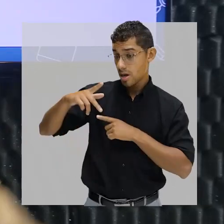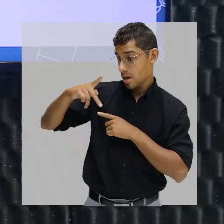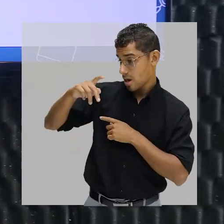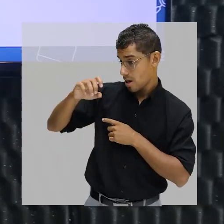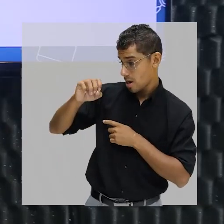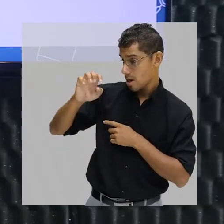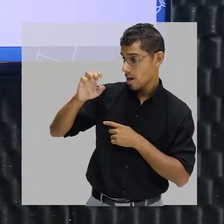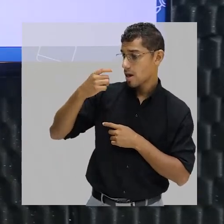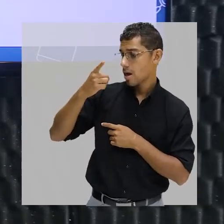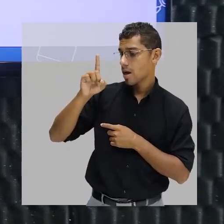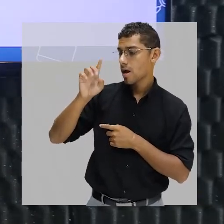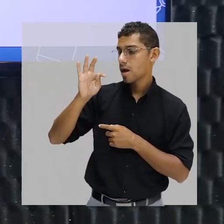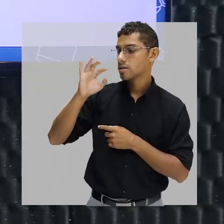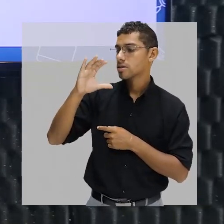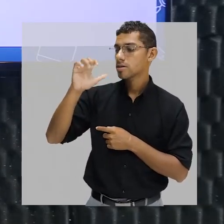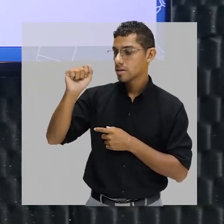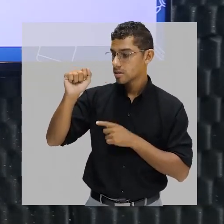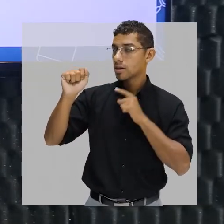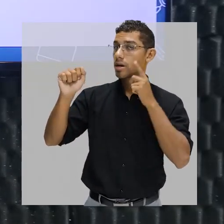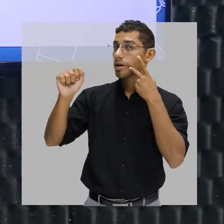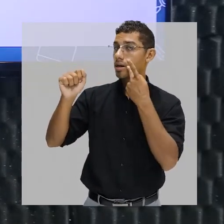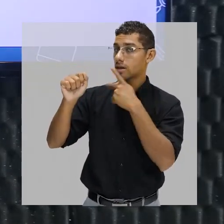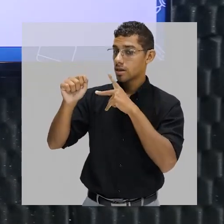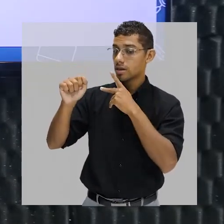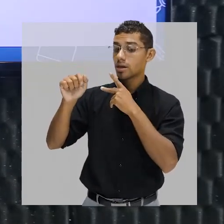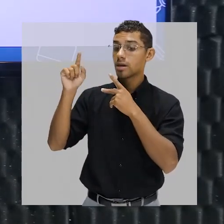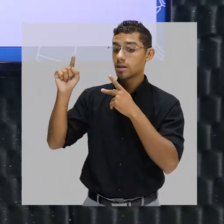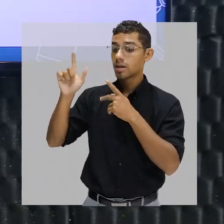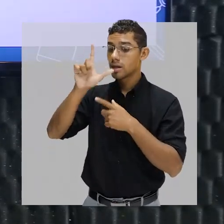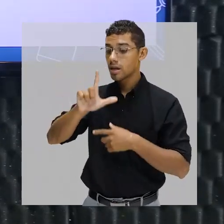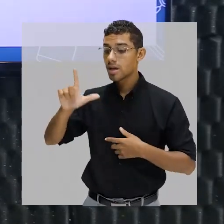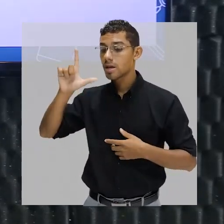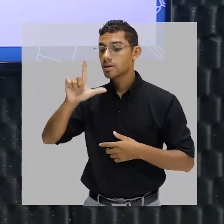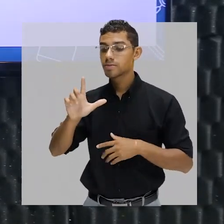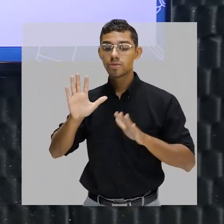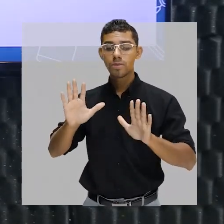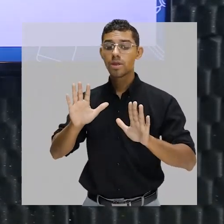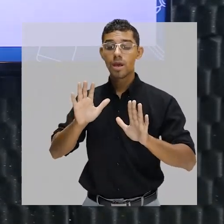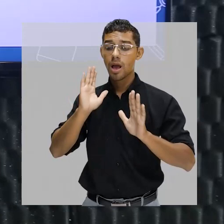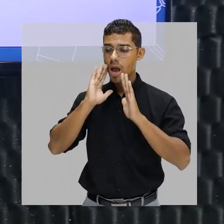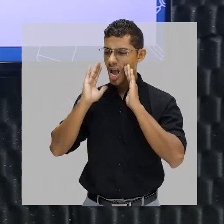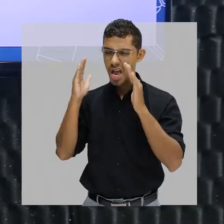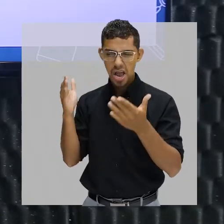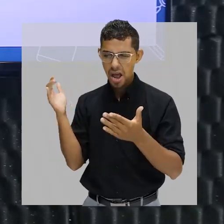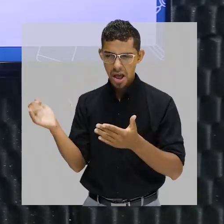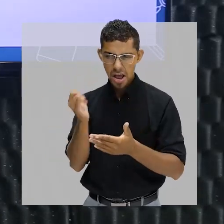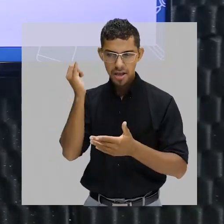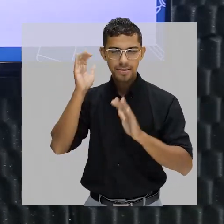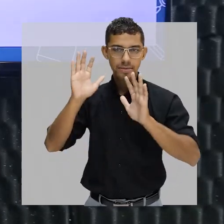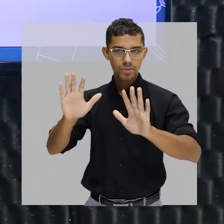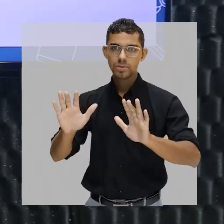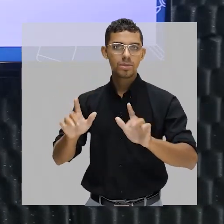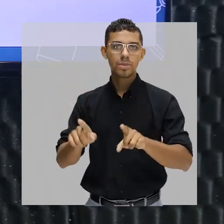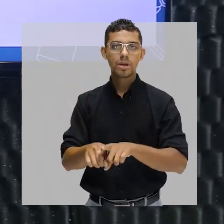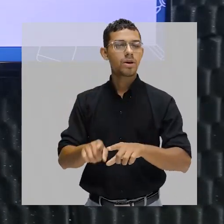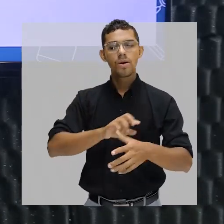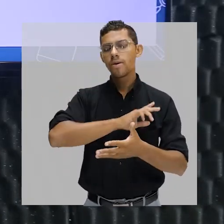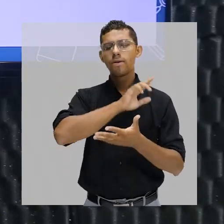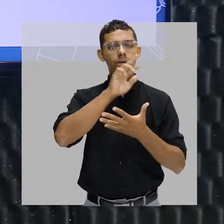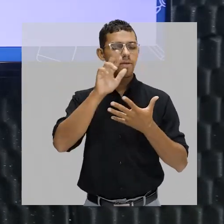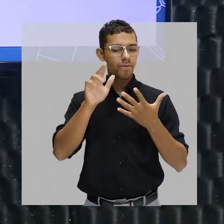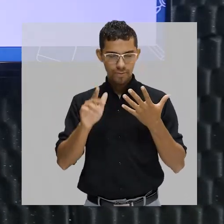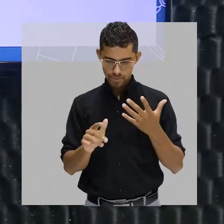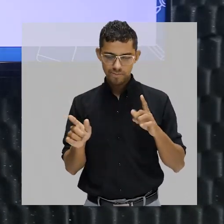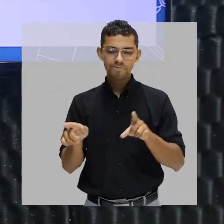da linguagem, da obra literária. Não é uma exclusividade, tá certo? Então, você vai ver